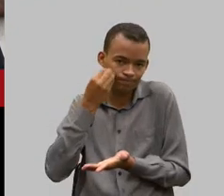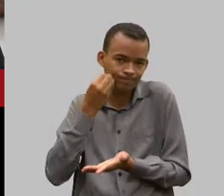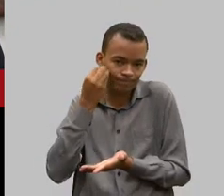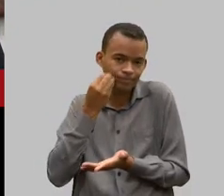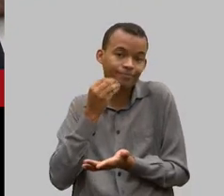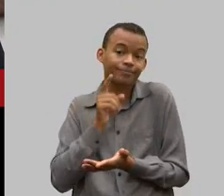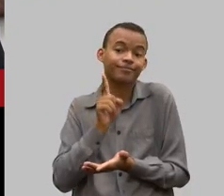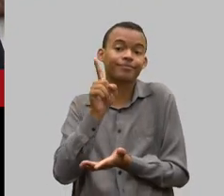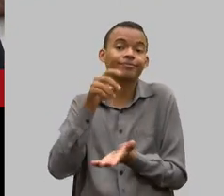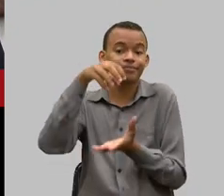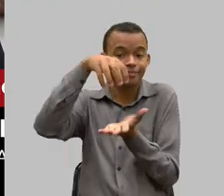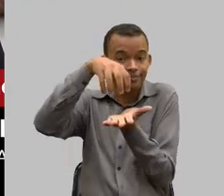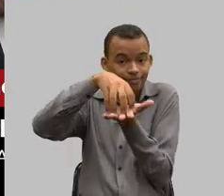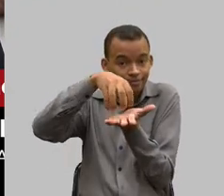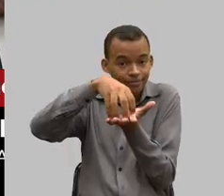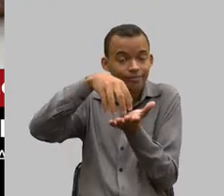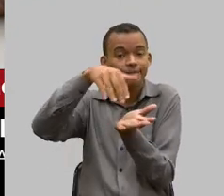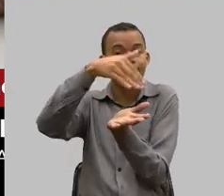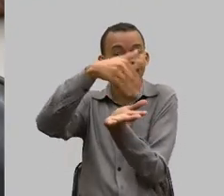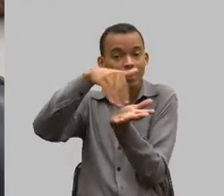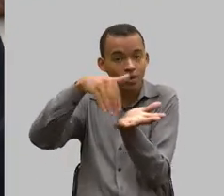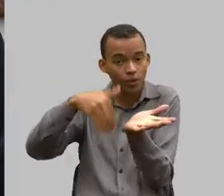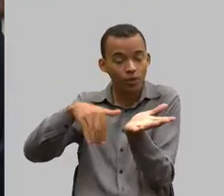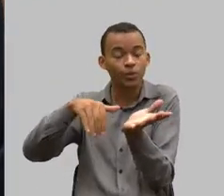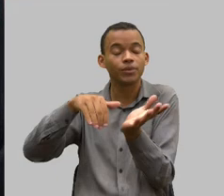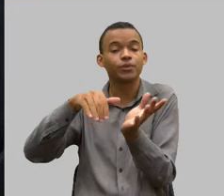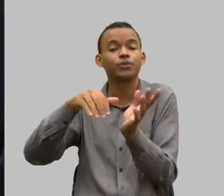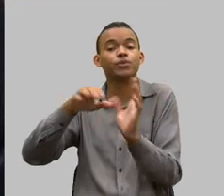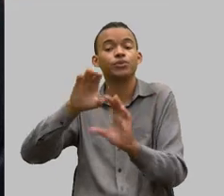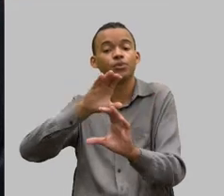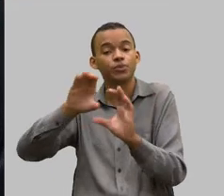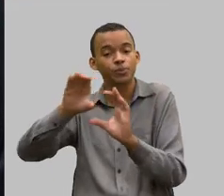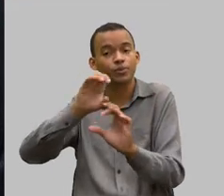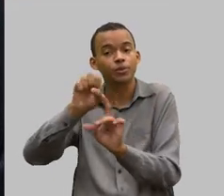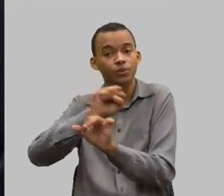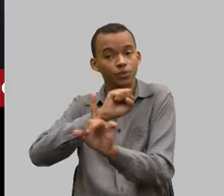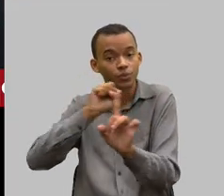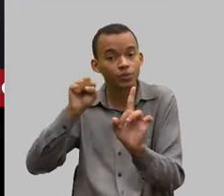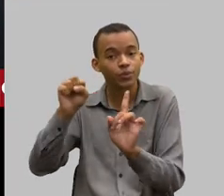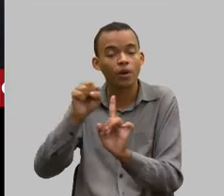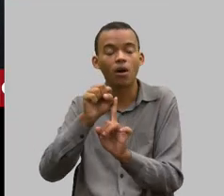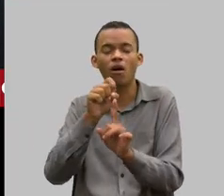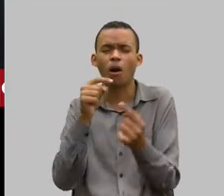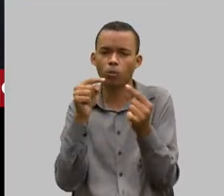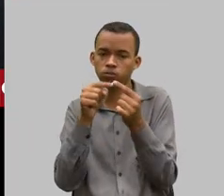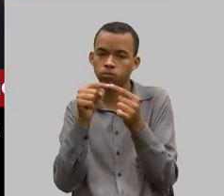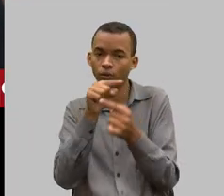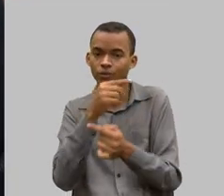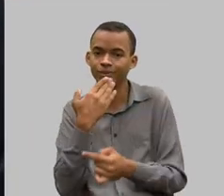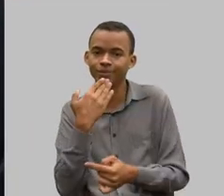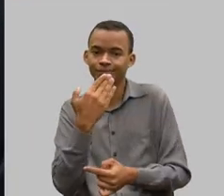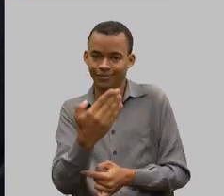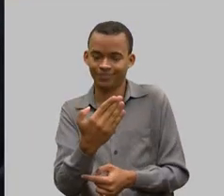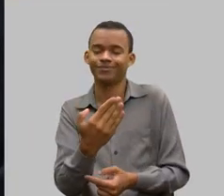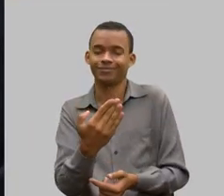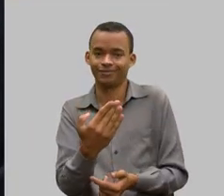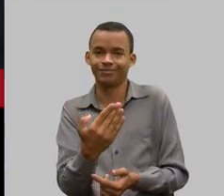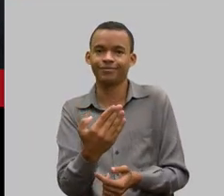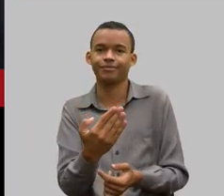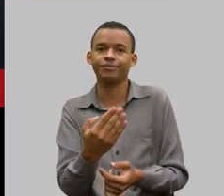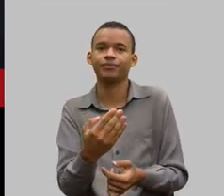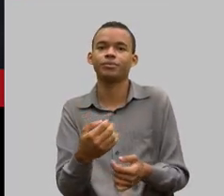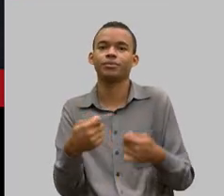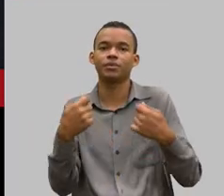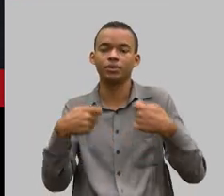comunicação social é um pouco do que você pede eh da gente medir a